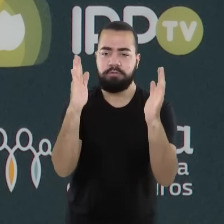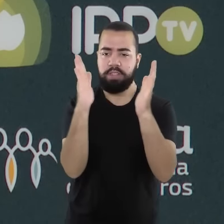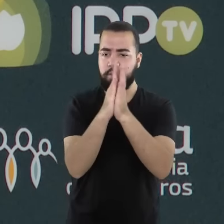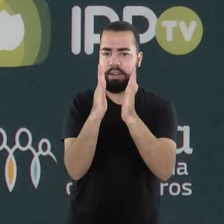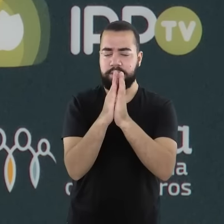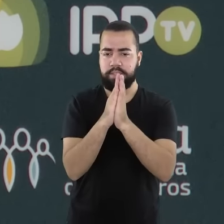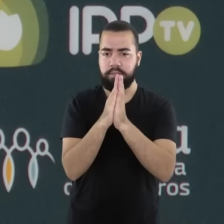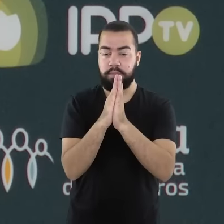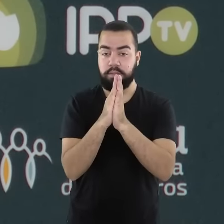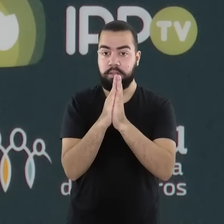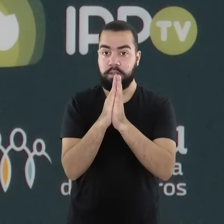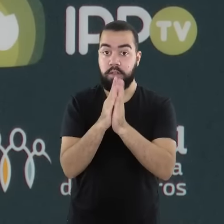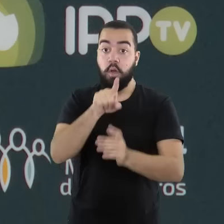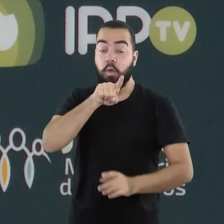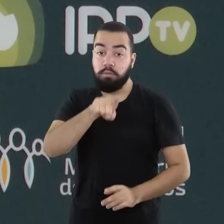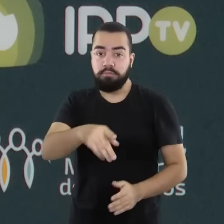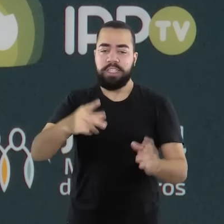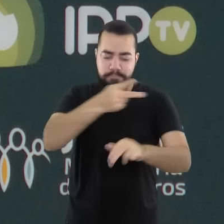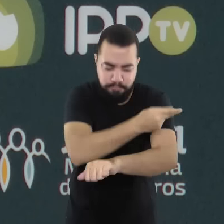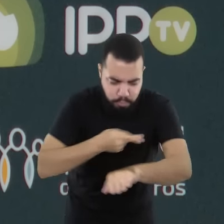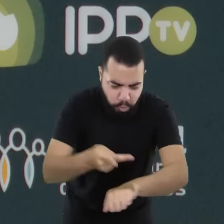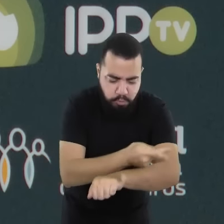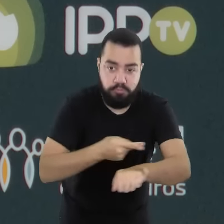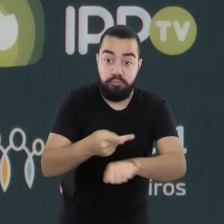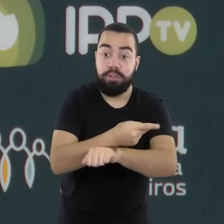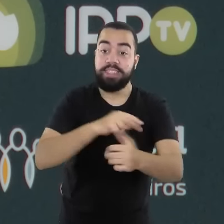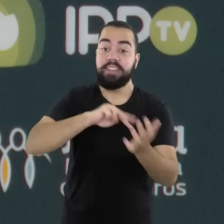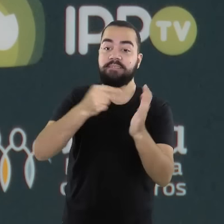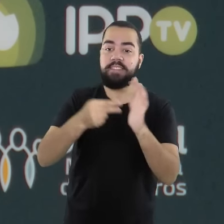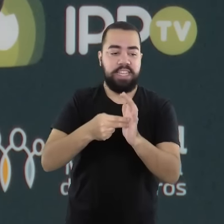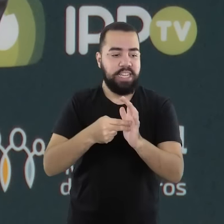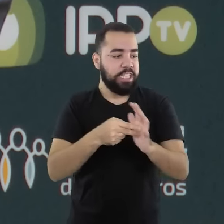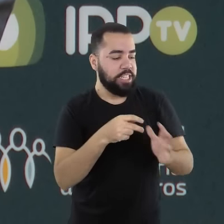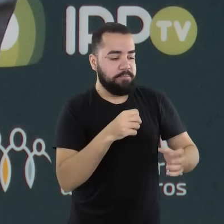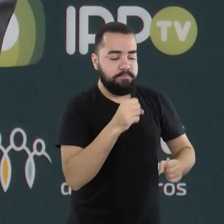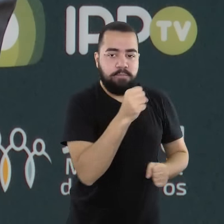foco. Quando você busca, você corre atrás.